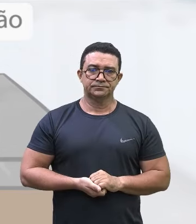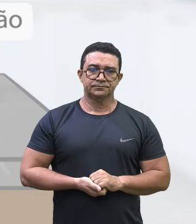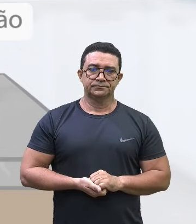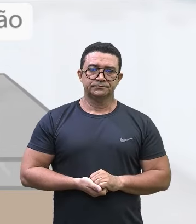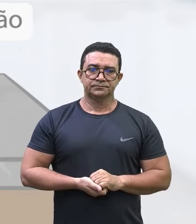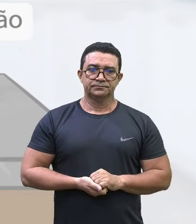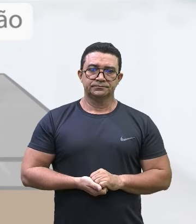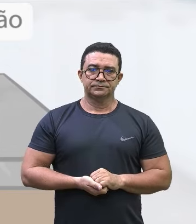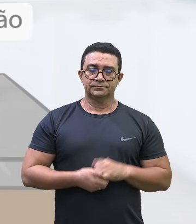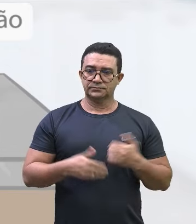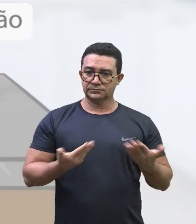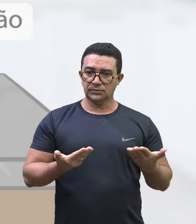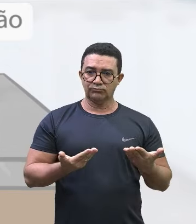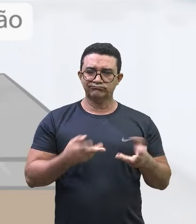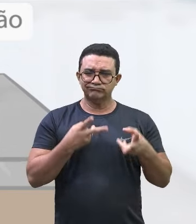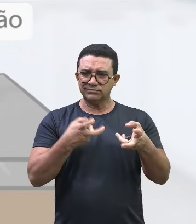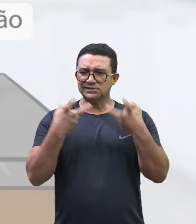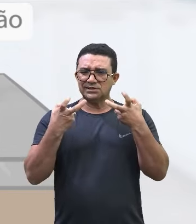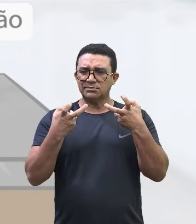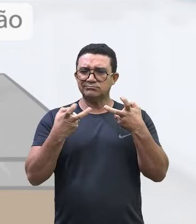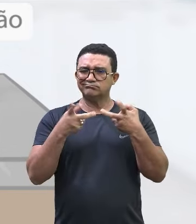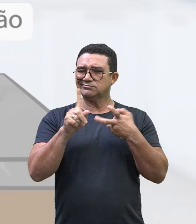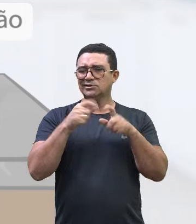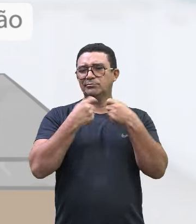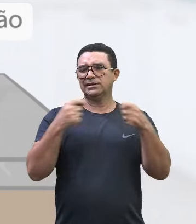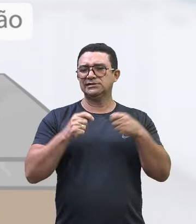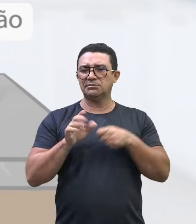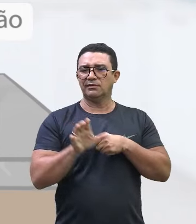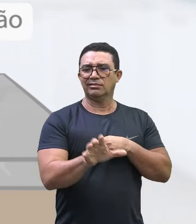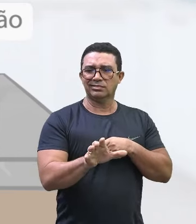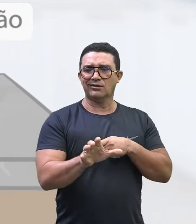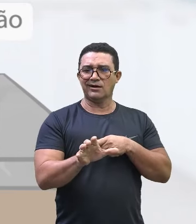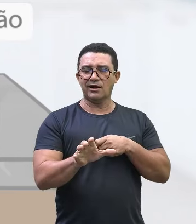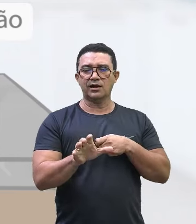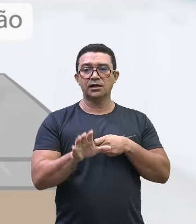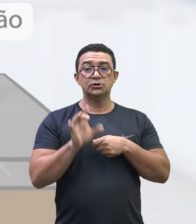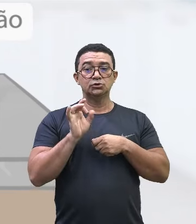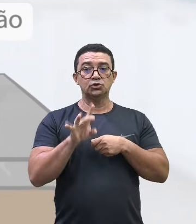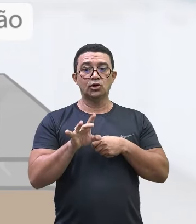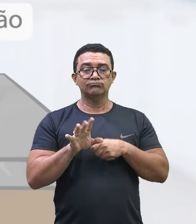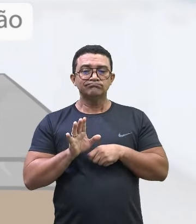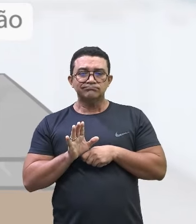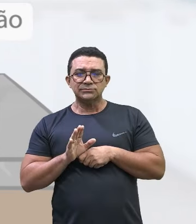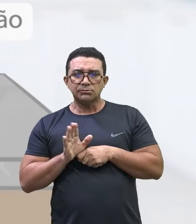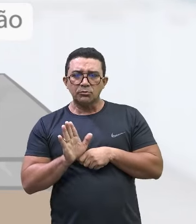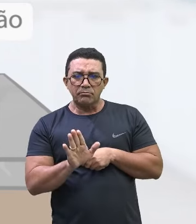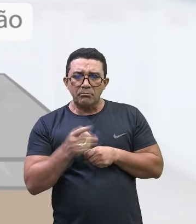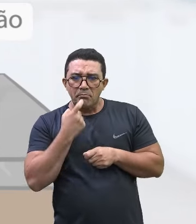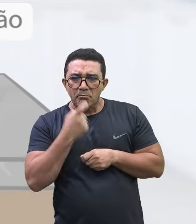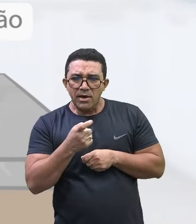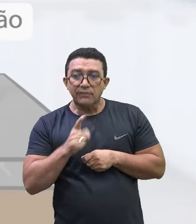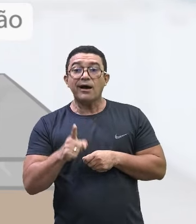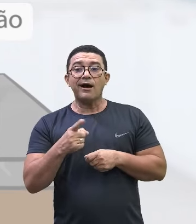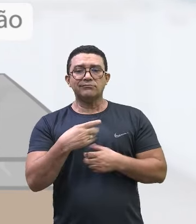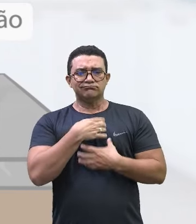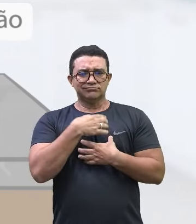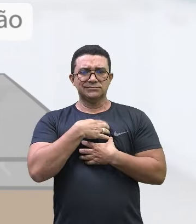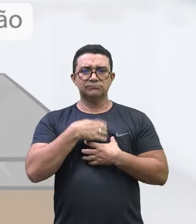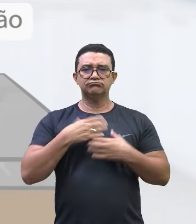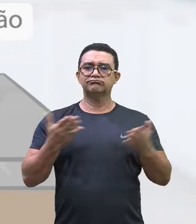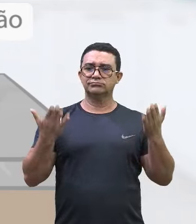calor. Então note que eu não preciso tocar em nada, eu preciso só me aproximar que eu vou sentir o